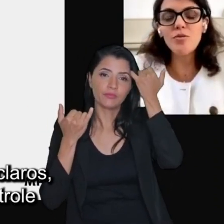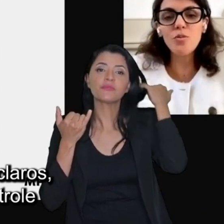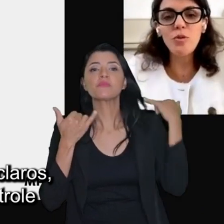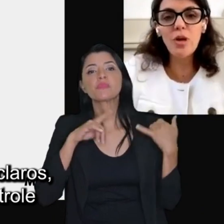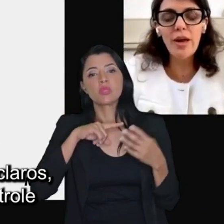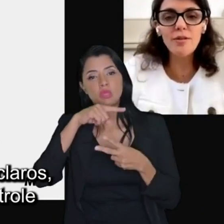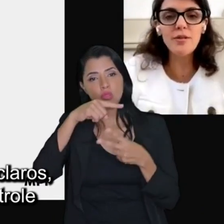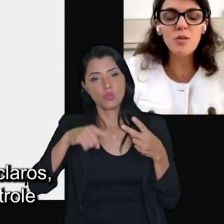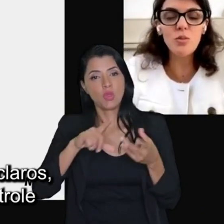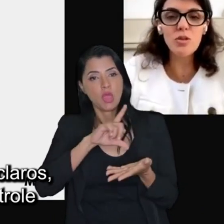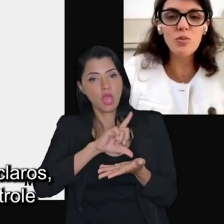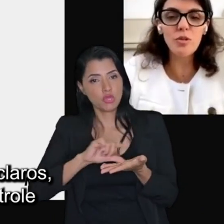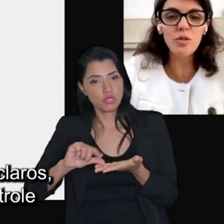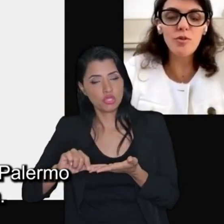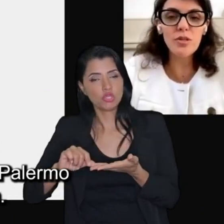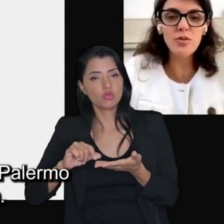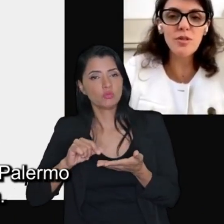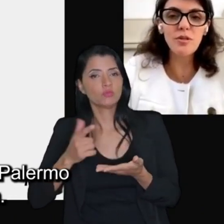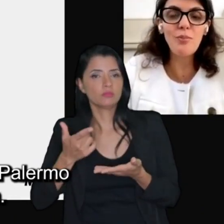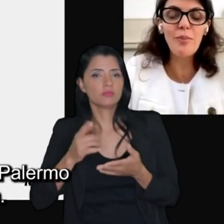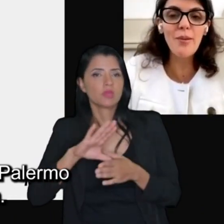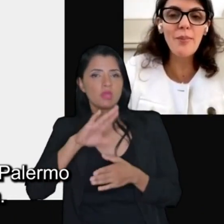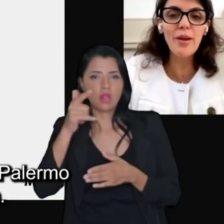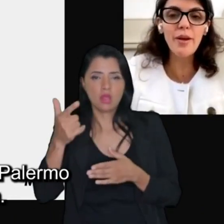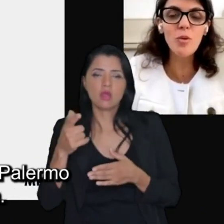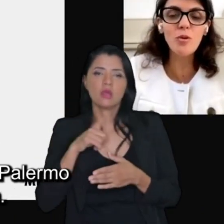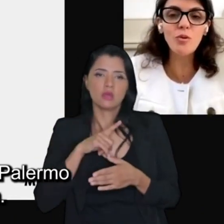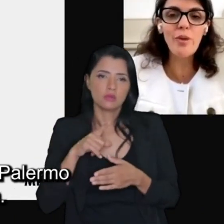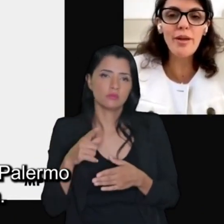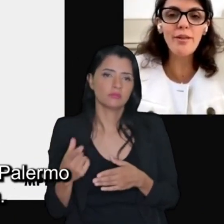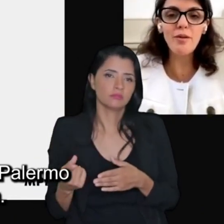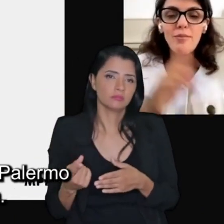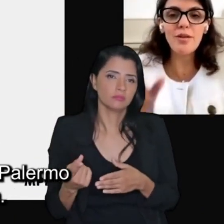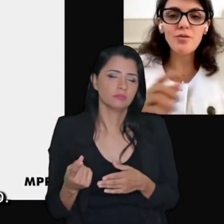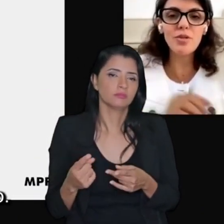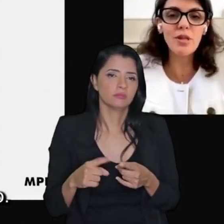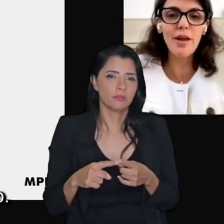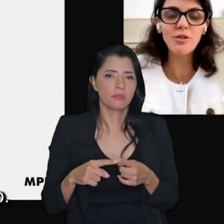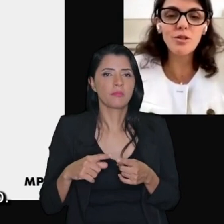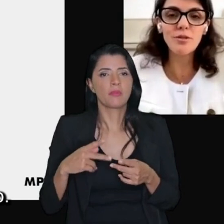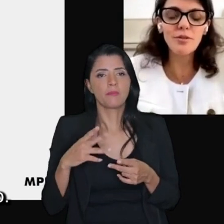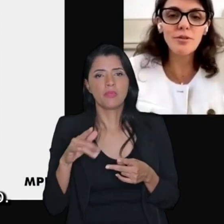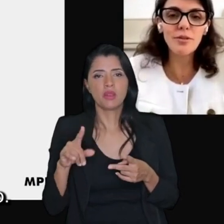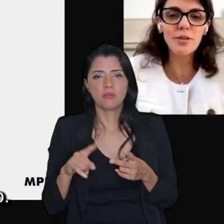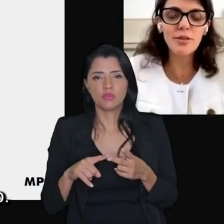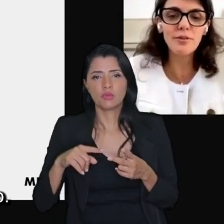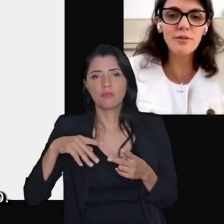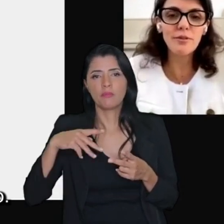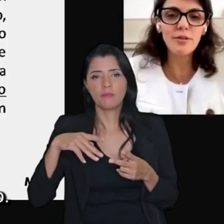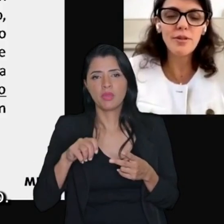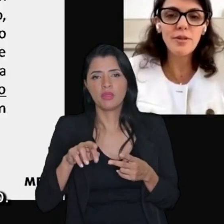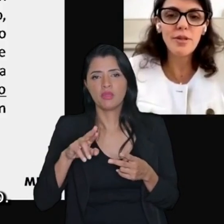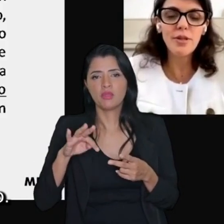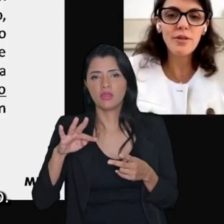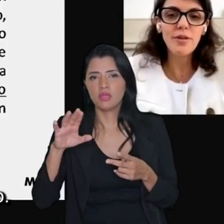Tem 2 artigos muito claros, a transmissão espontânea de informações, tanto em Palermo quanto em Mérida. Mais um slide.